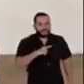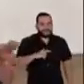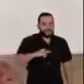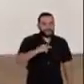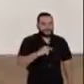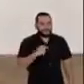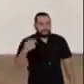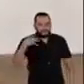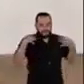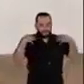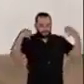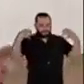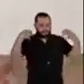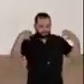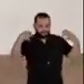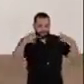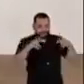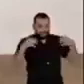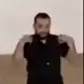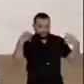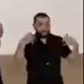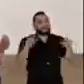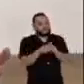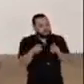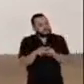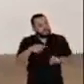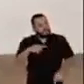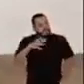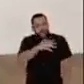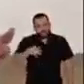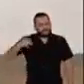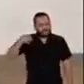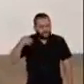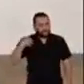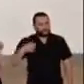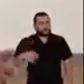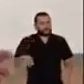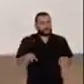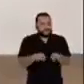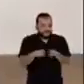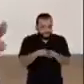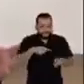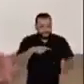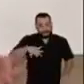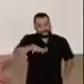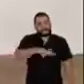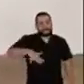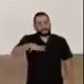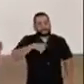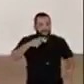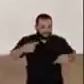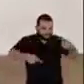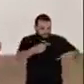empírico um pouco menos idealizador e no âmbito da política ele é mais um pouco responsável por uma tradição que tende a política